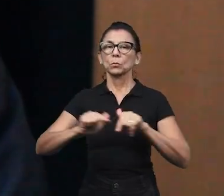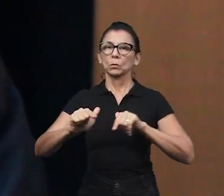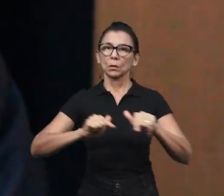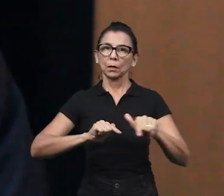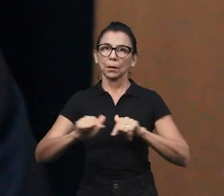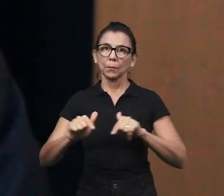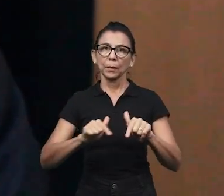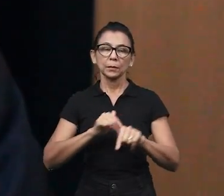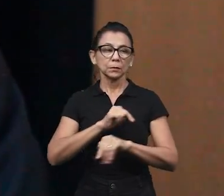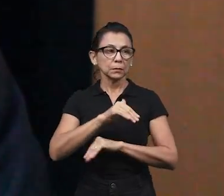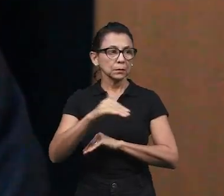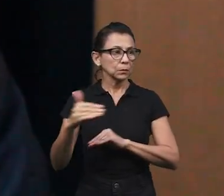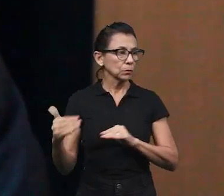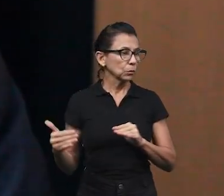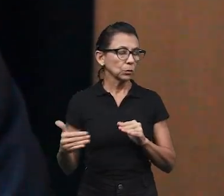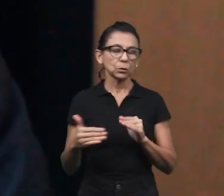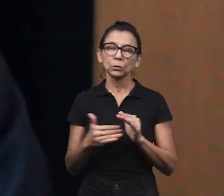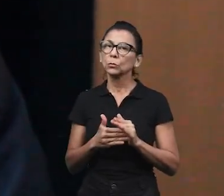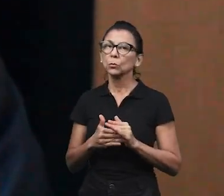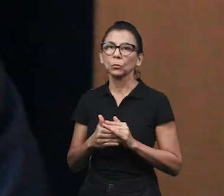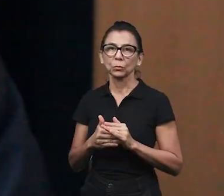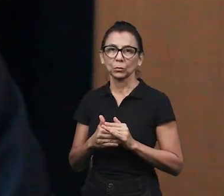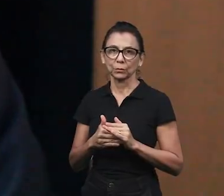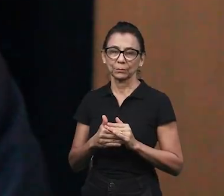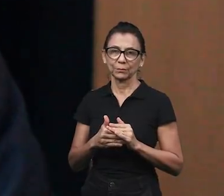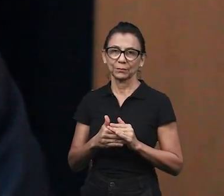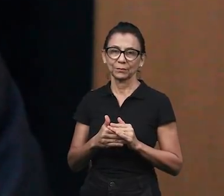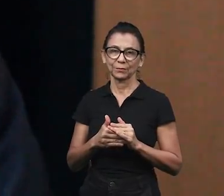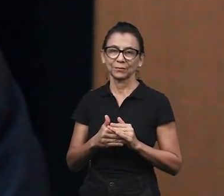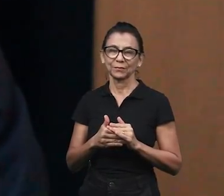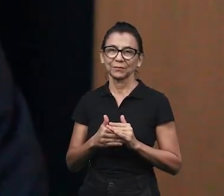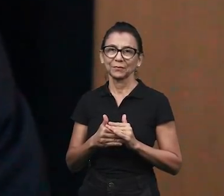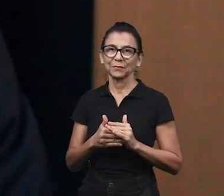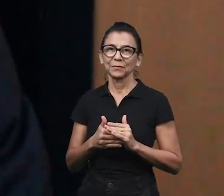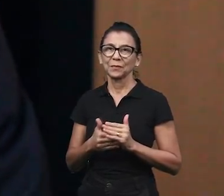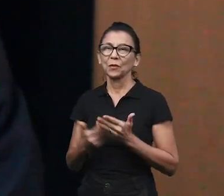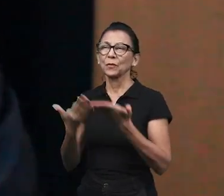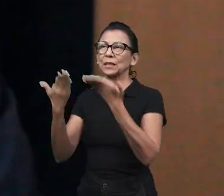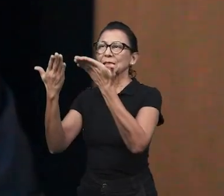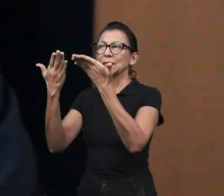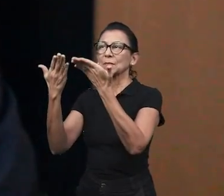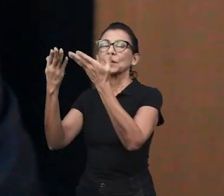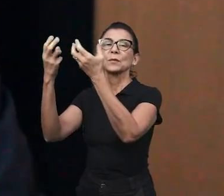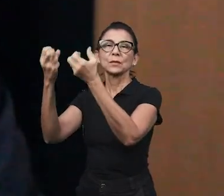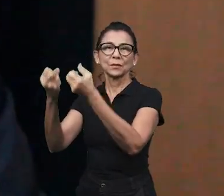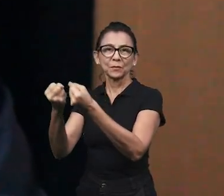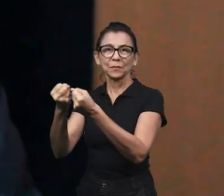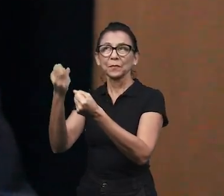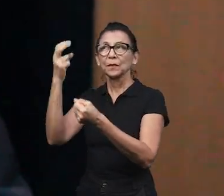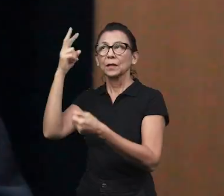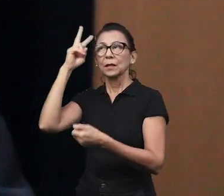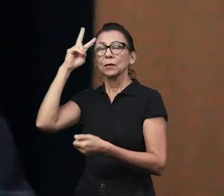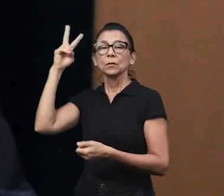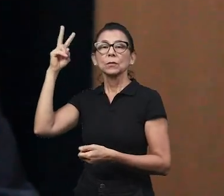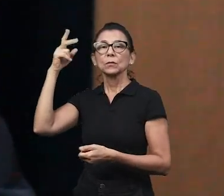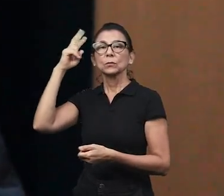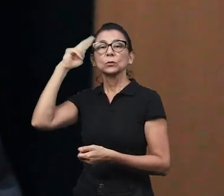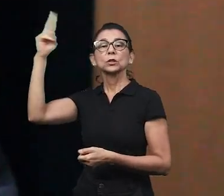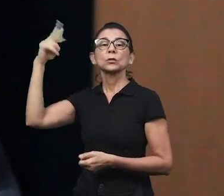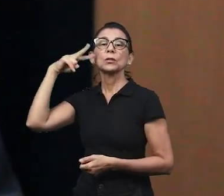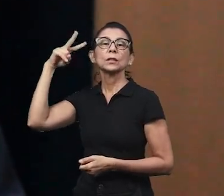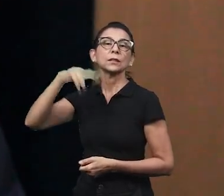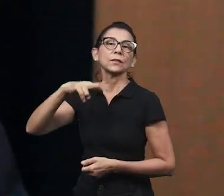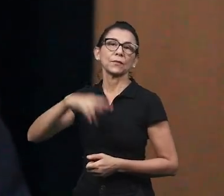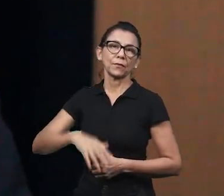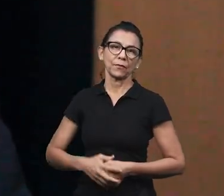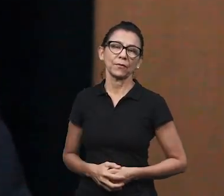receber o Senhor. Quem está vendo o Senhor. Não é? Muitas vezes queremos um tapinha no ombro, né?